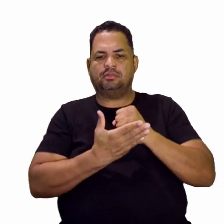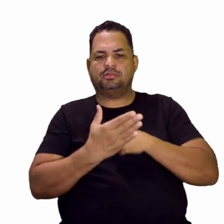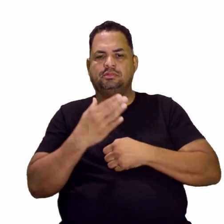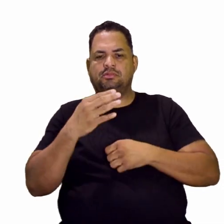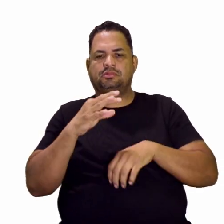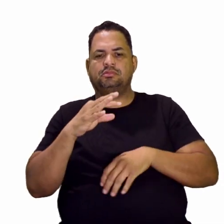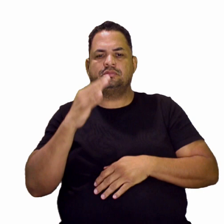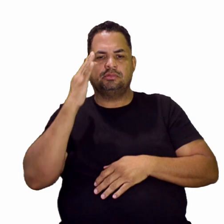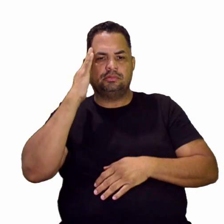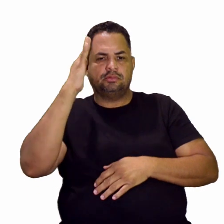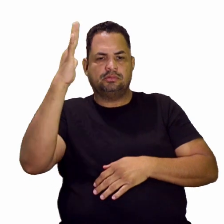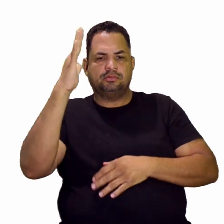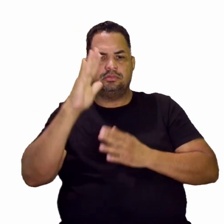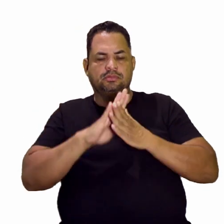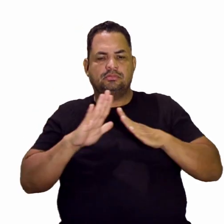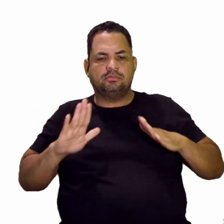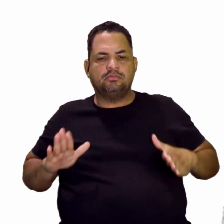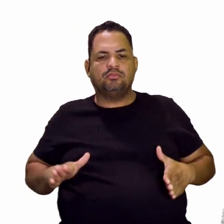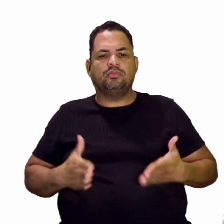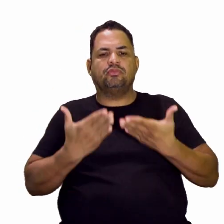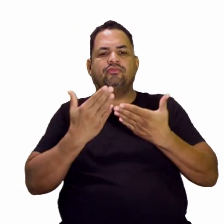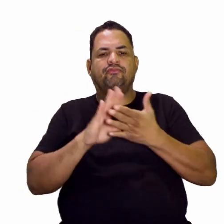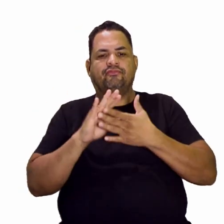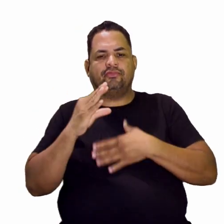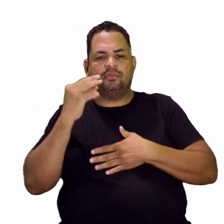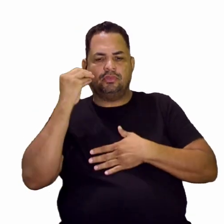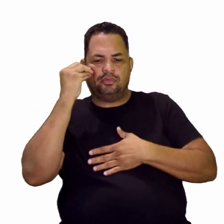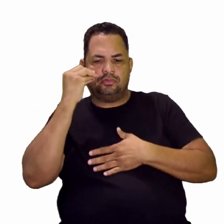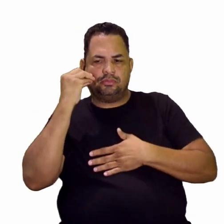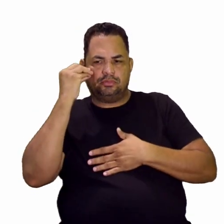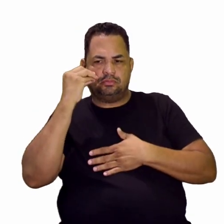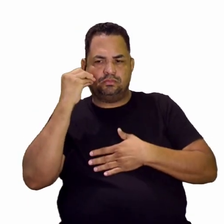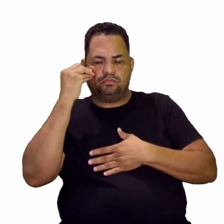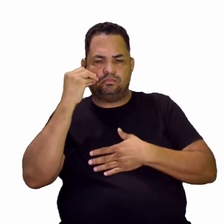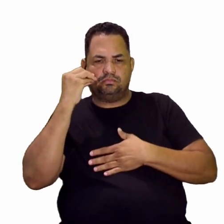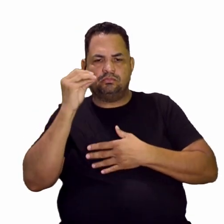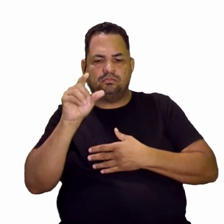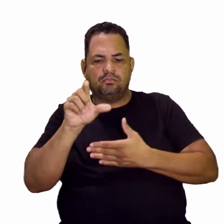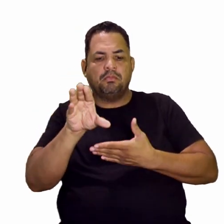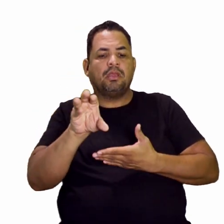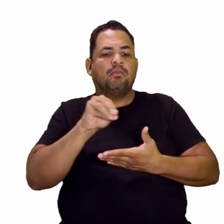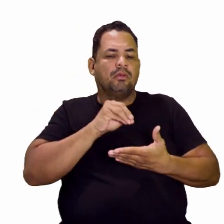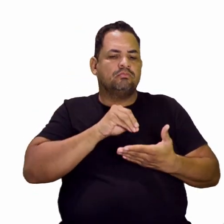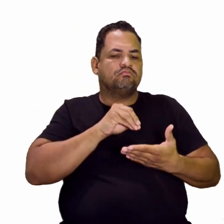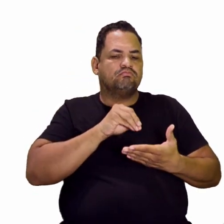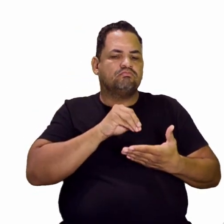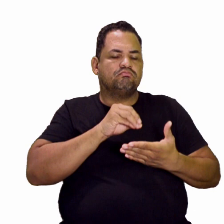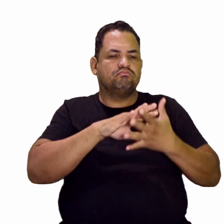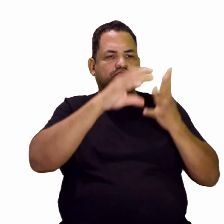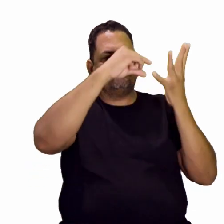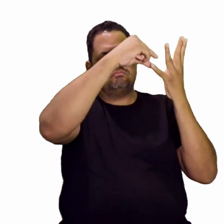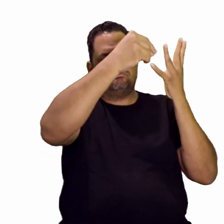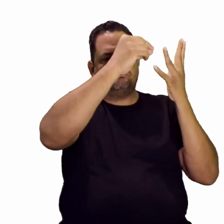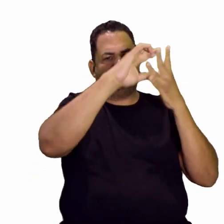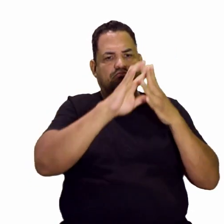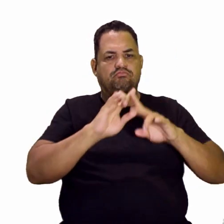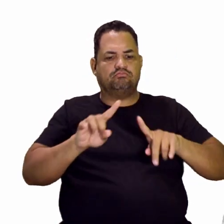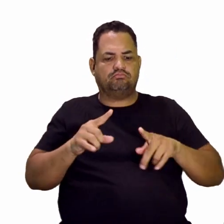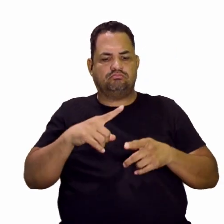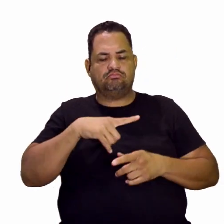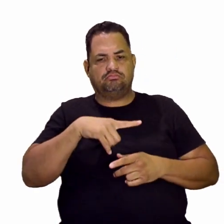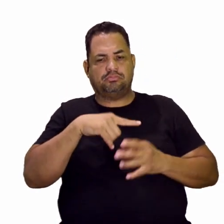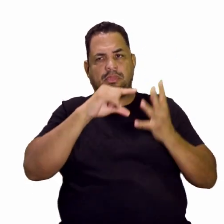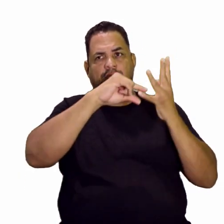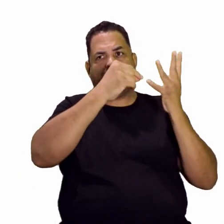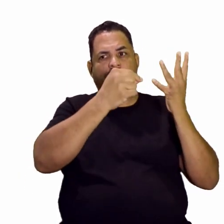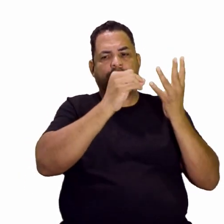para promover os meus experimentos. Eu vou pegar uma folha, né, por exemplo, que nem toda folha é verde, né? Tem plantas